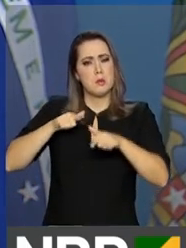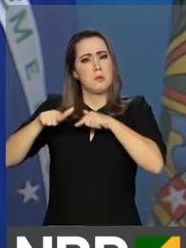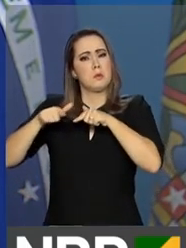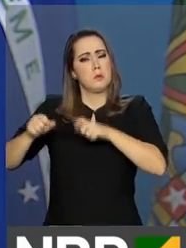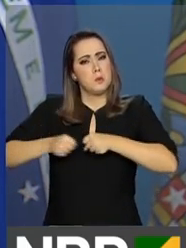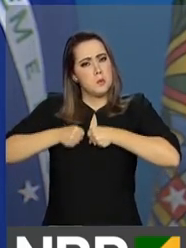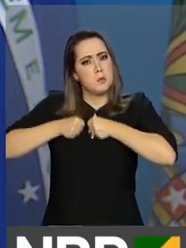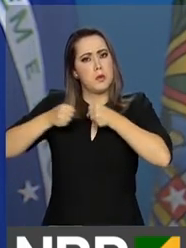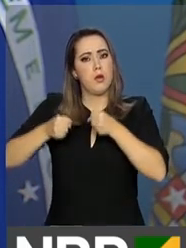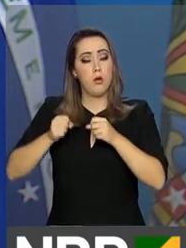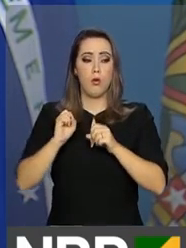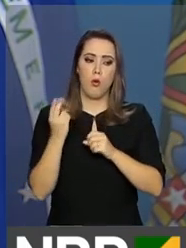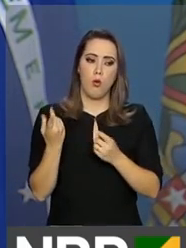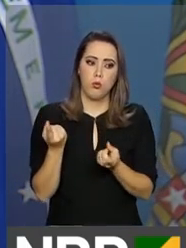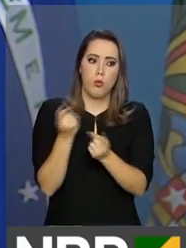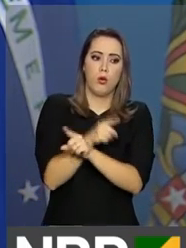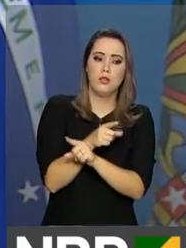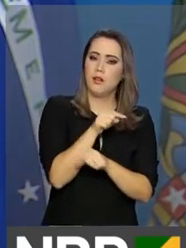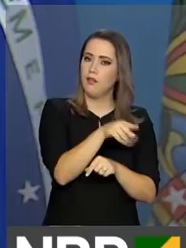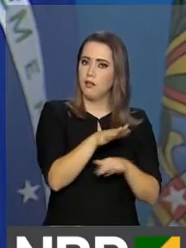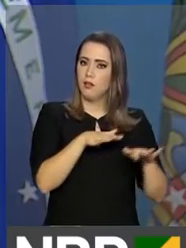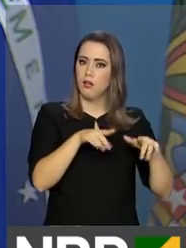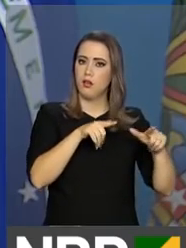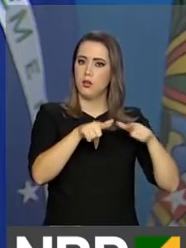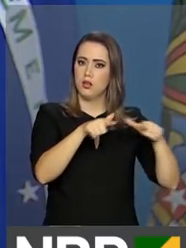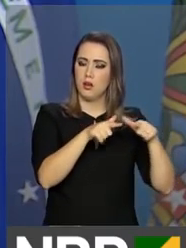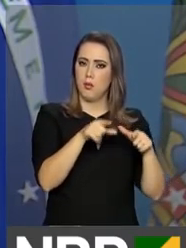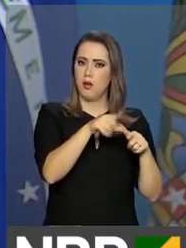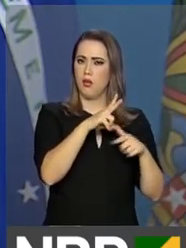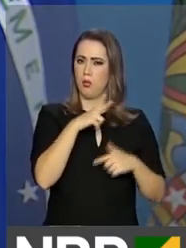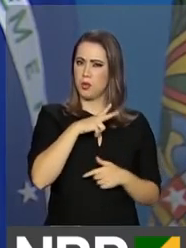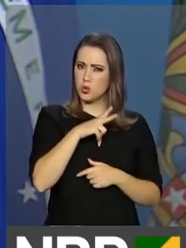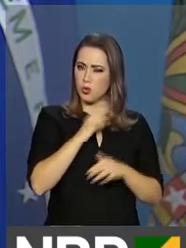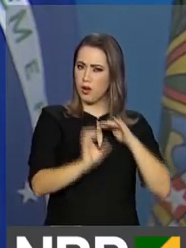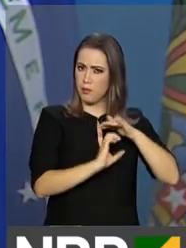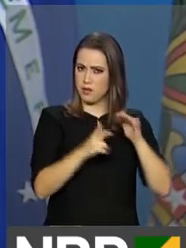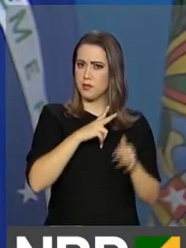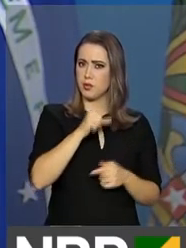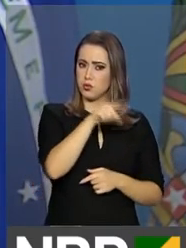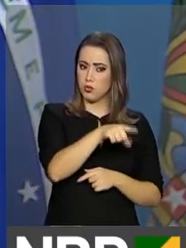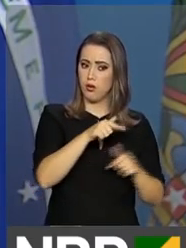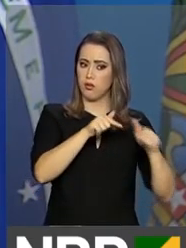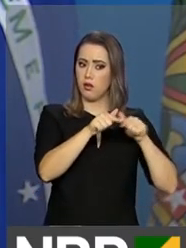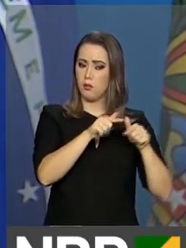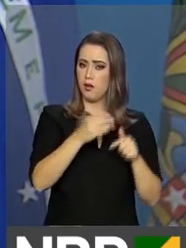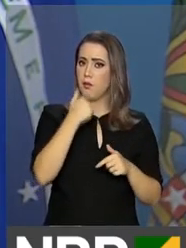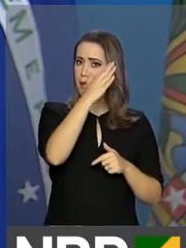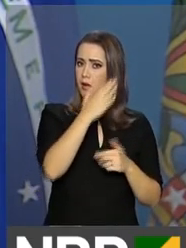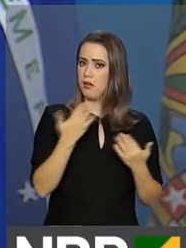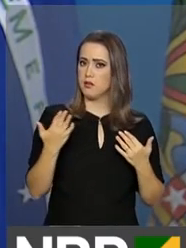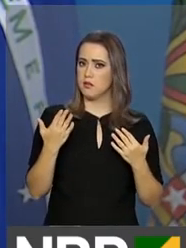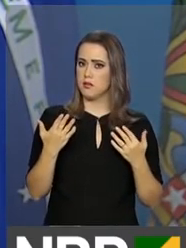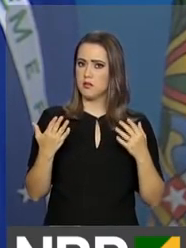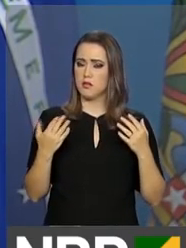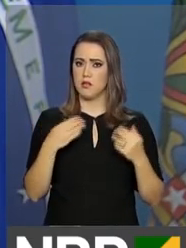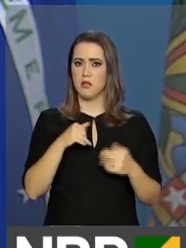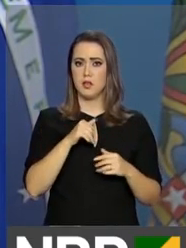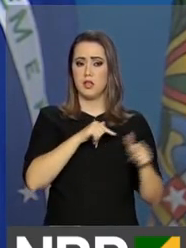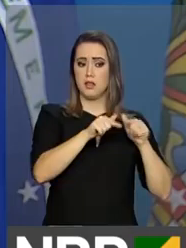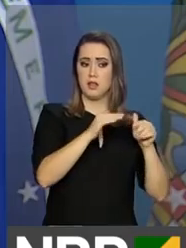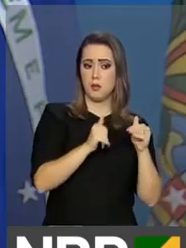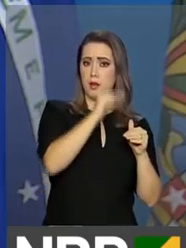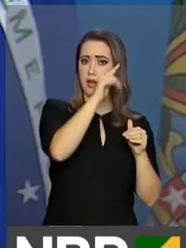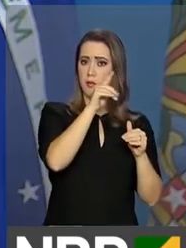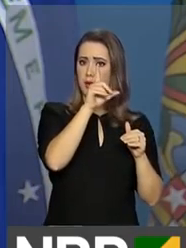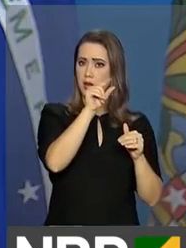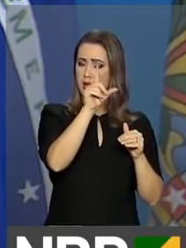árduo? Ou será, ao contrário até, que os que têm trabalho mais árduo são aqueles que estão na iniciativa privada? Então, não há